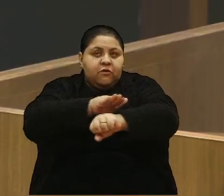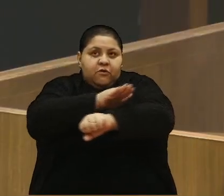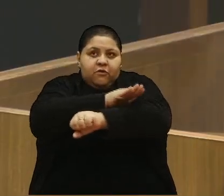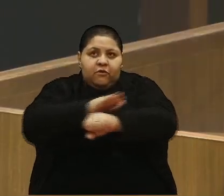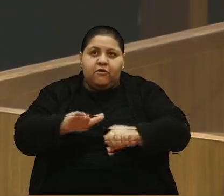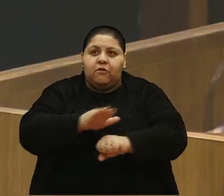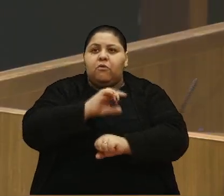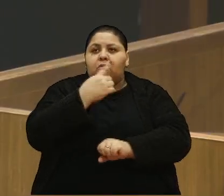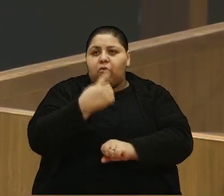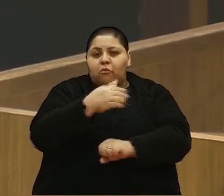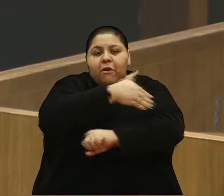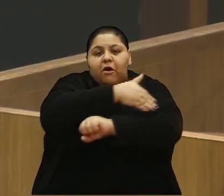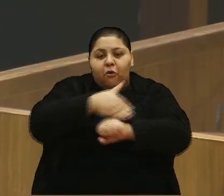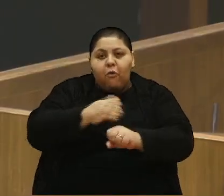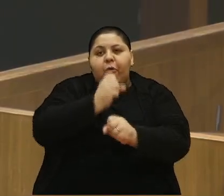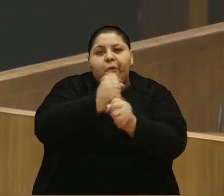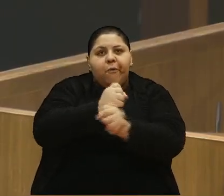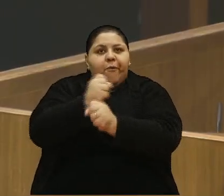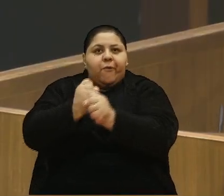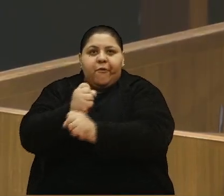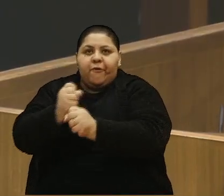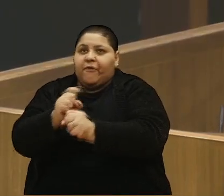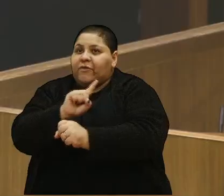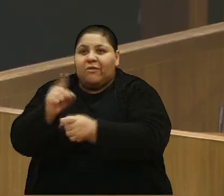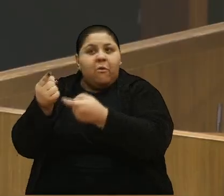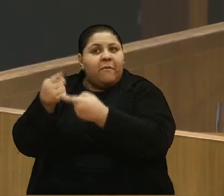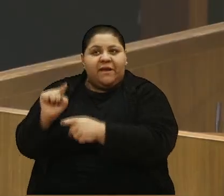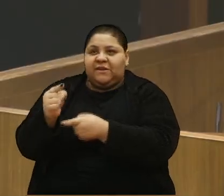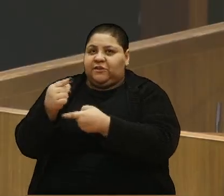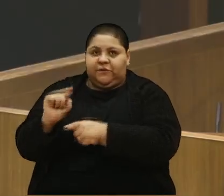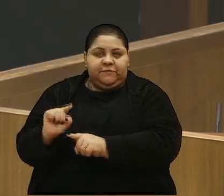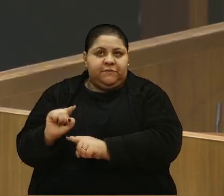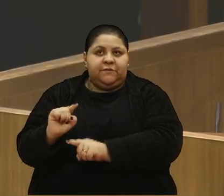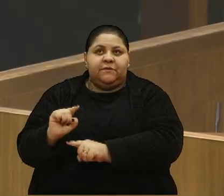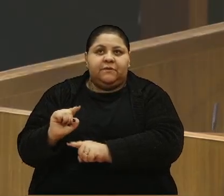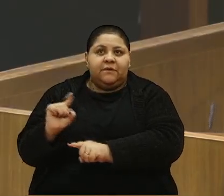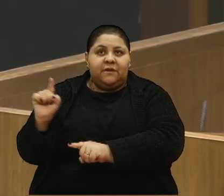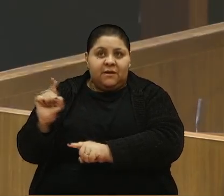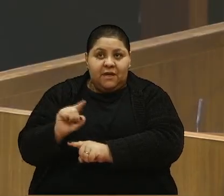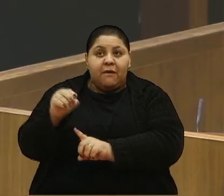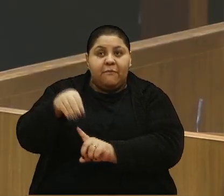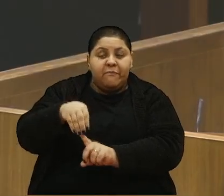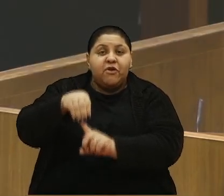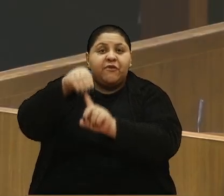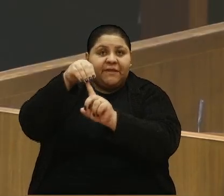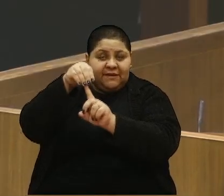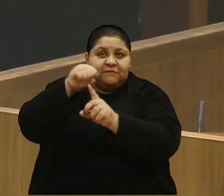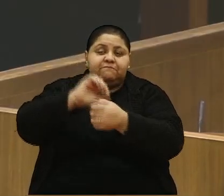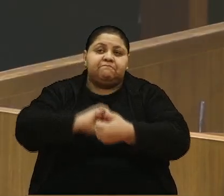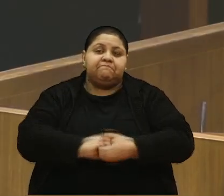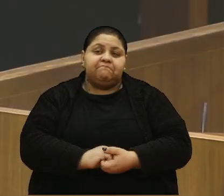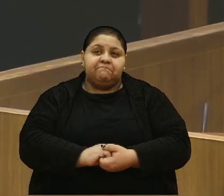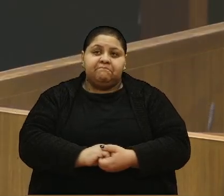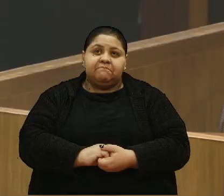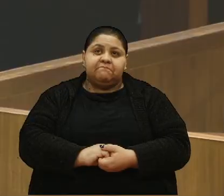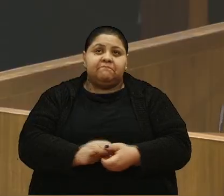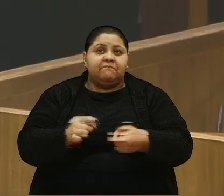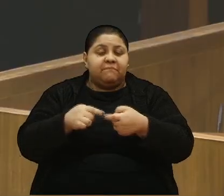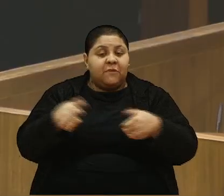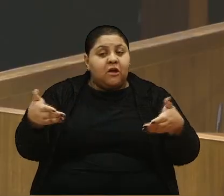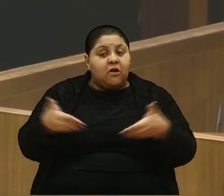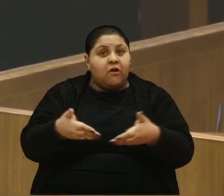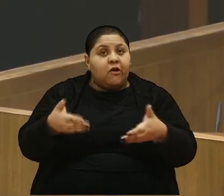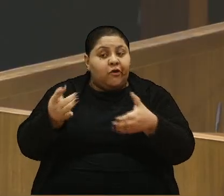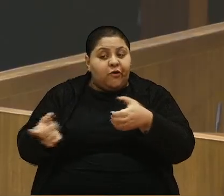ano. E não é uma crítica, é uma questão de prioridade, né? Mas que agora nós